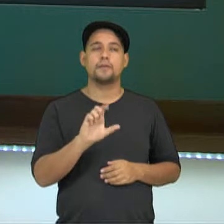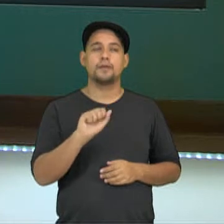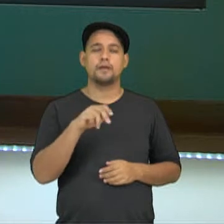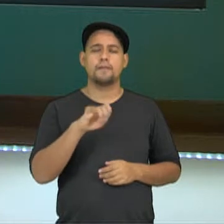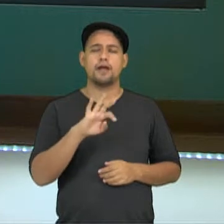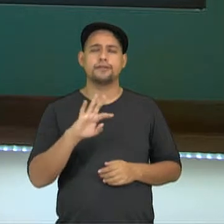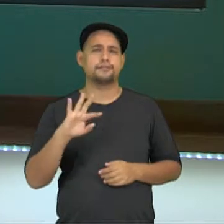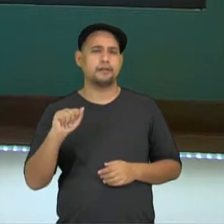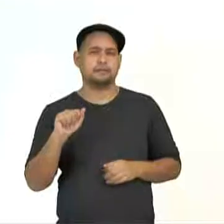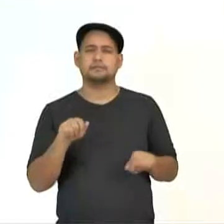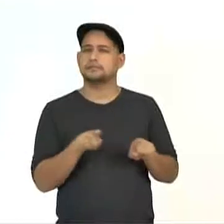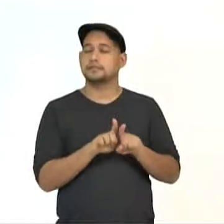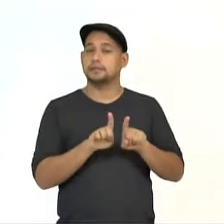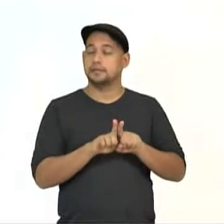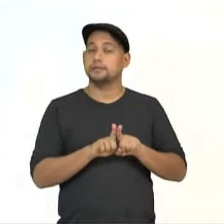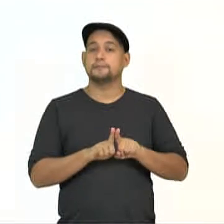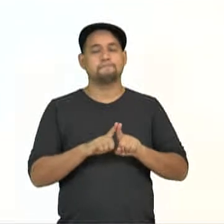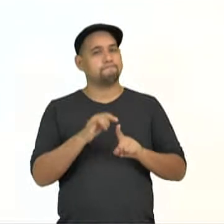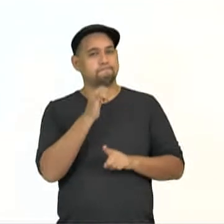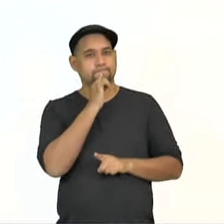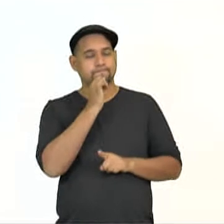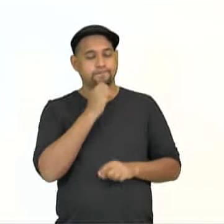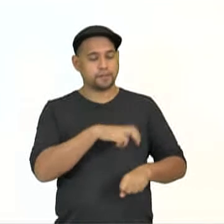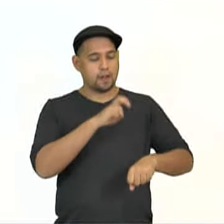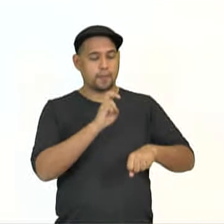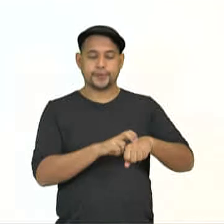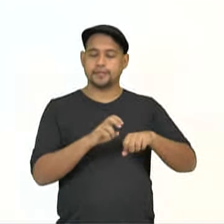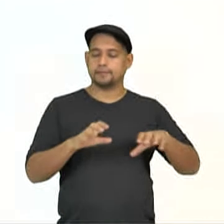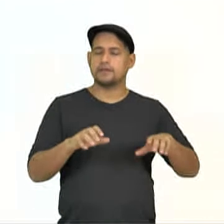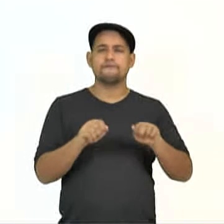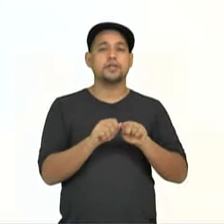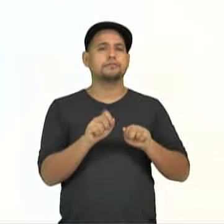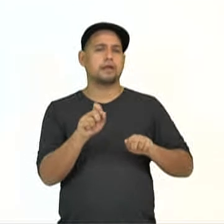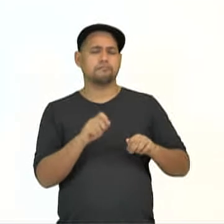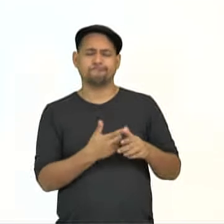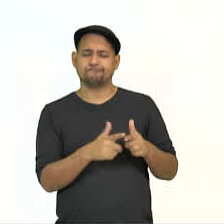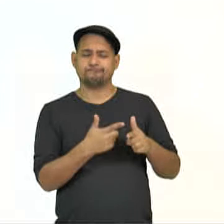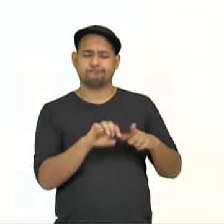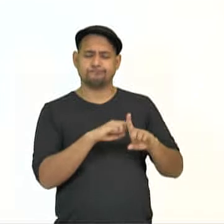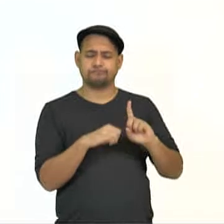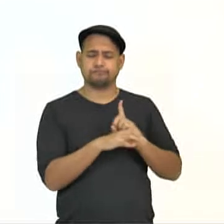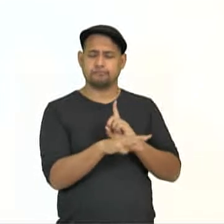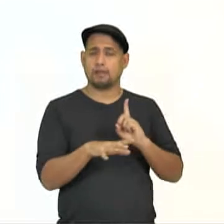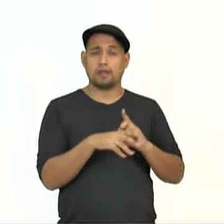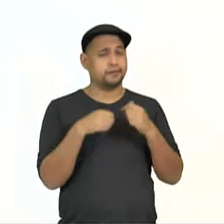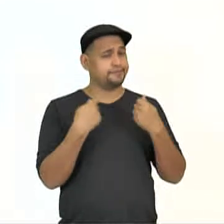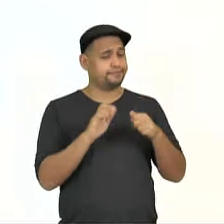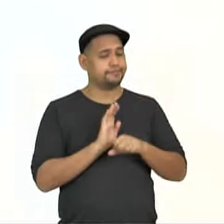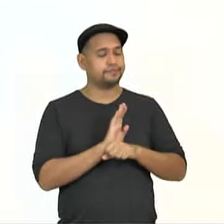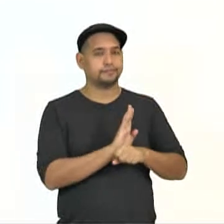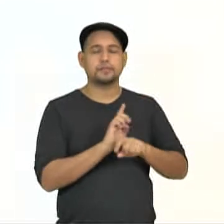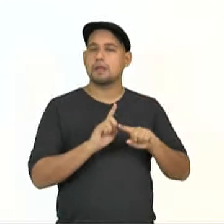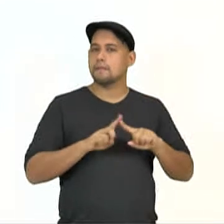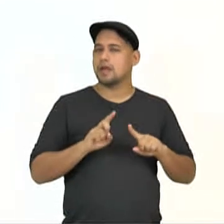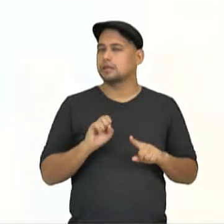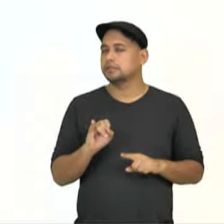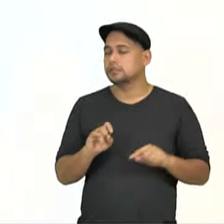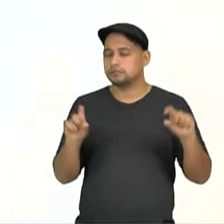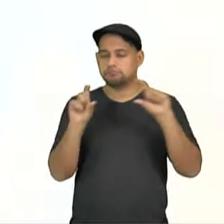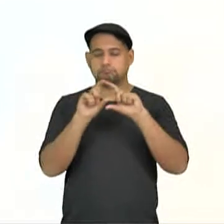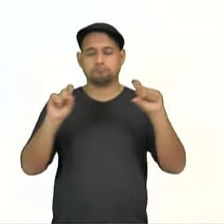um fato. Por exemplo, né, a pandemia provoca problemas na sociedade, é necessário ajudar. Então, se fosse o título